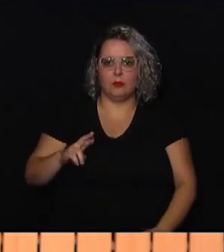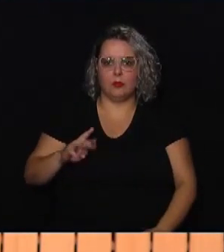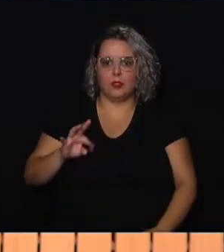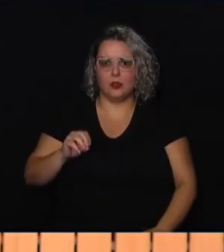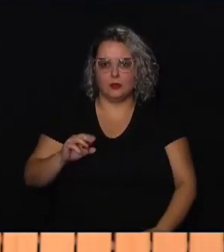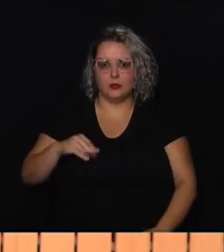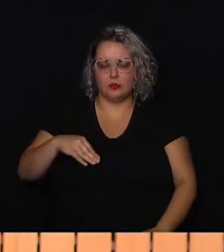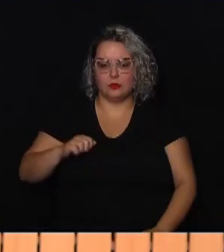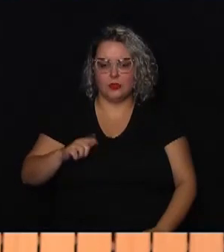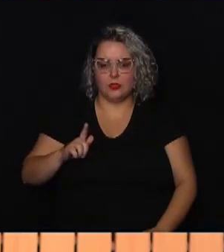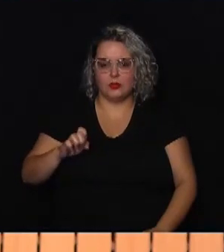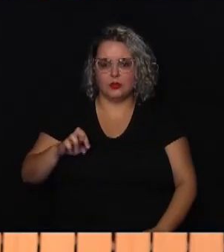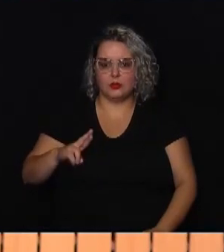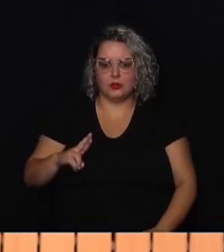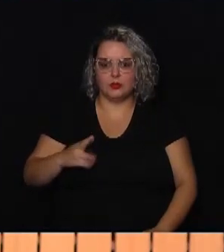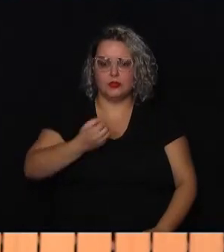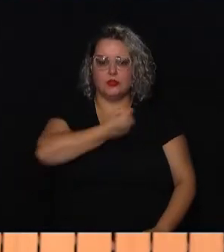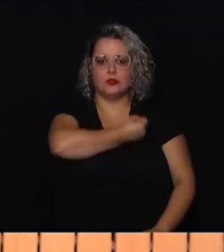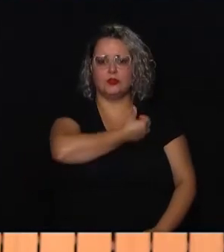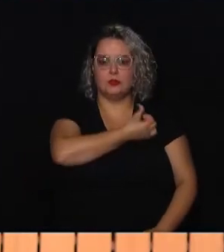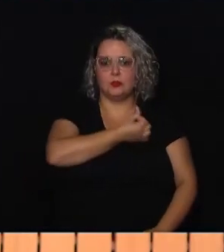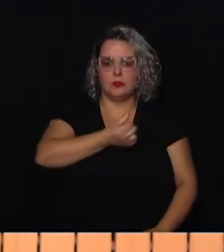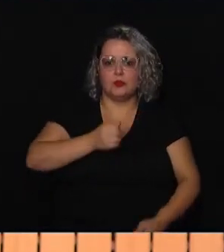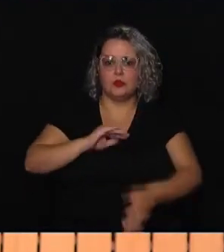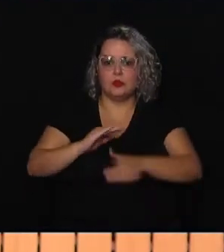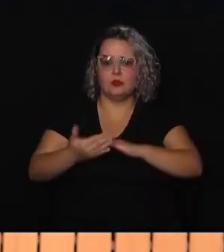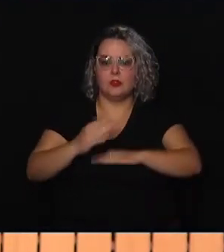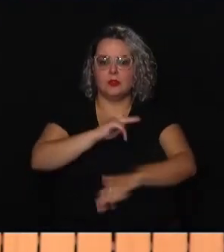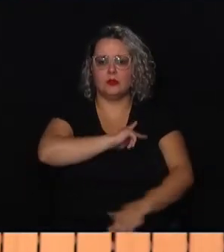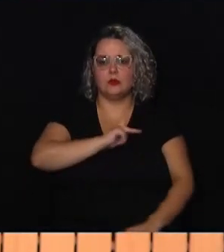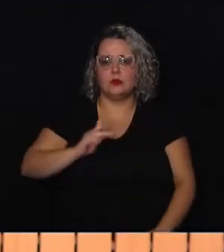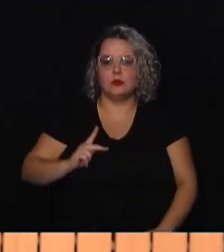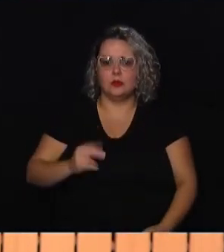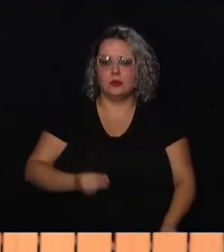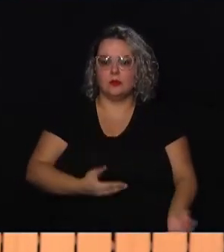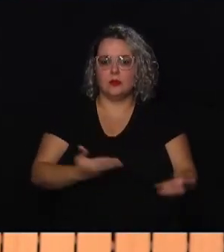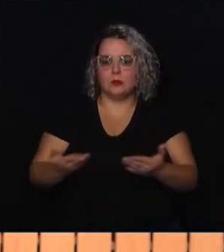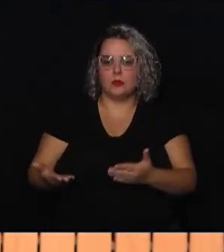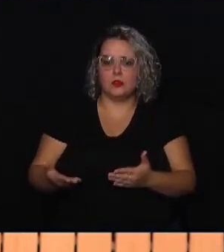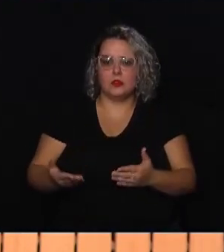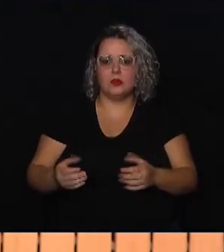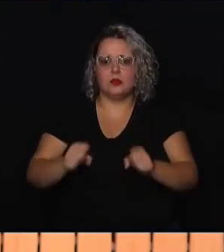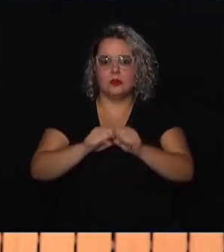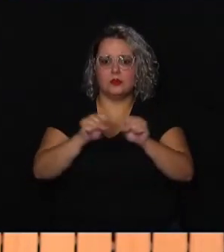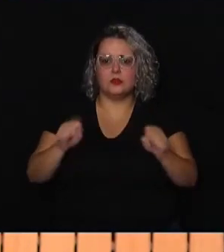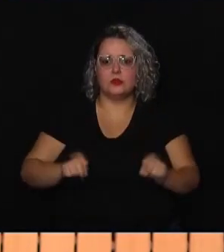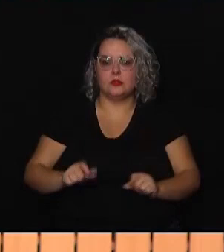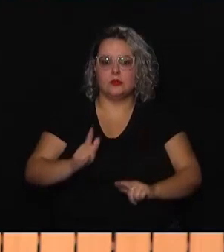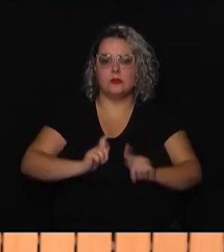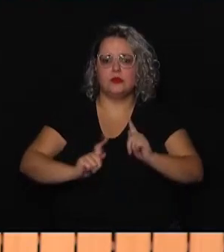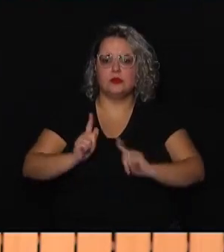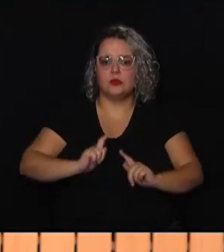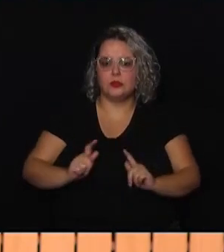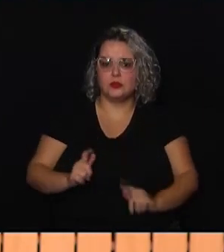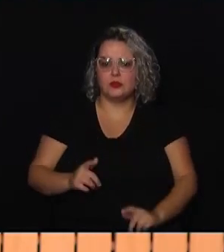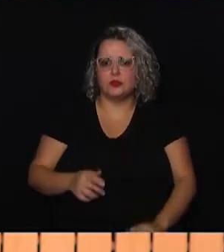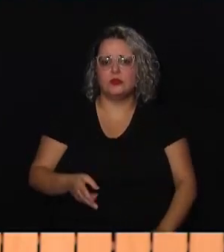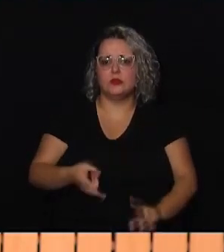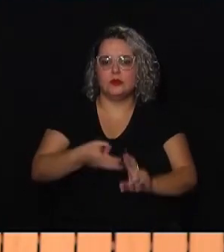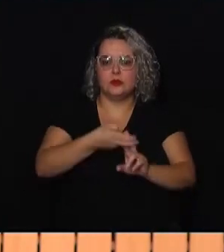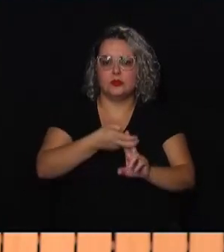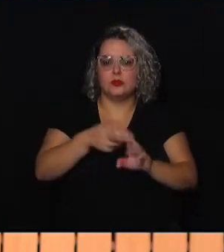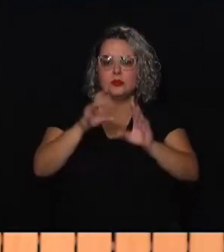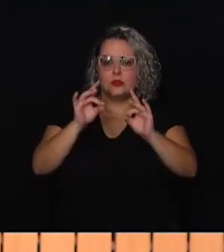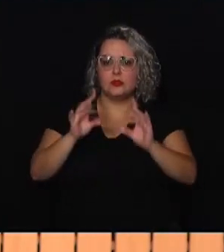Preta, para a apresentação pelo gestor do Sistema Único de Saúde do município de Campinas, da prestação de contas e